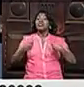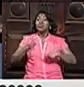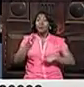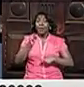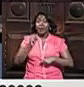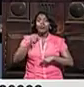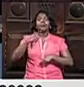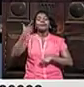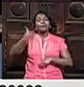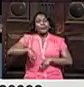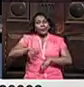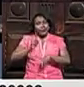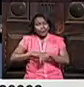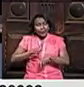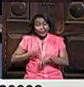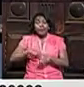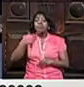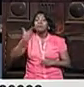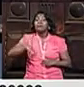tempo, mas